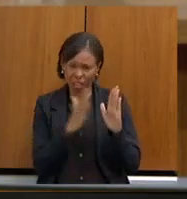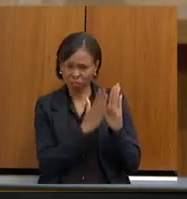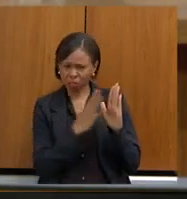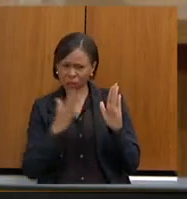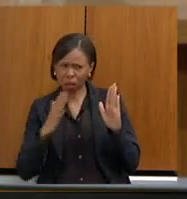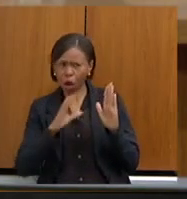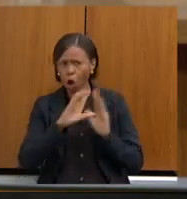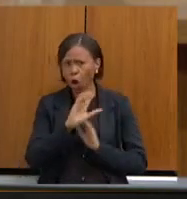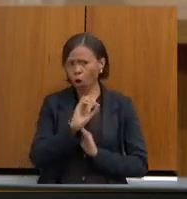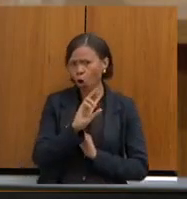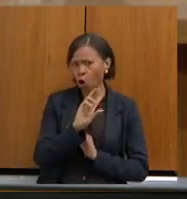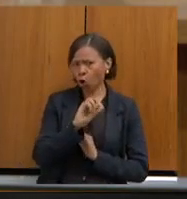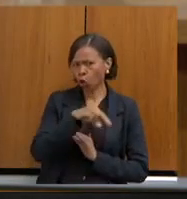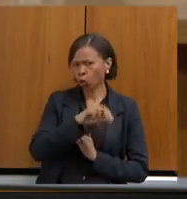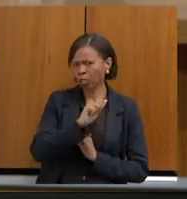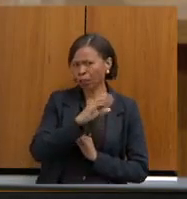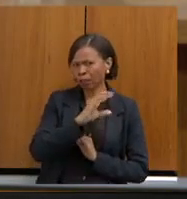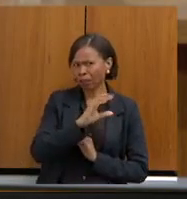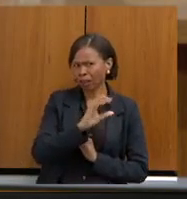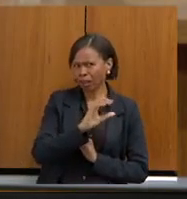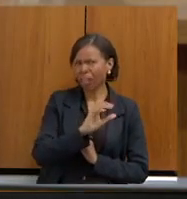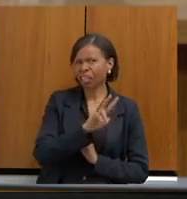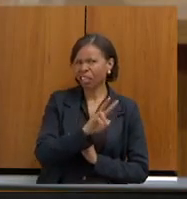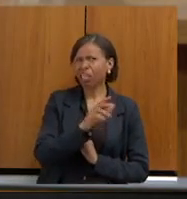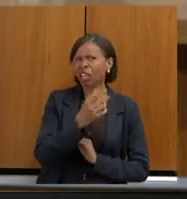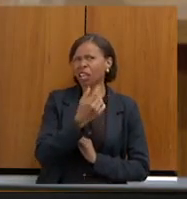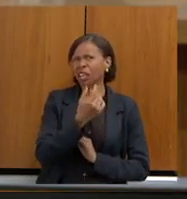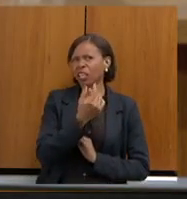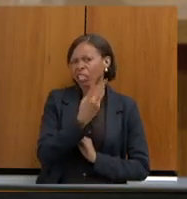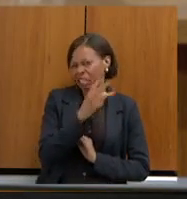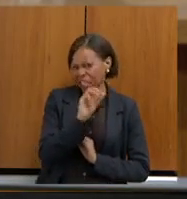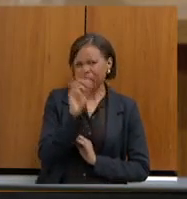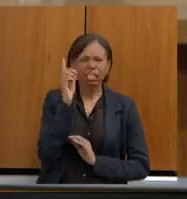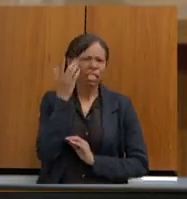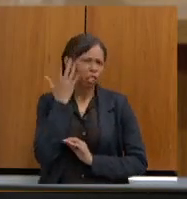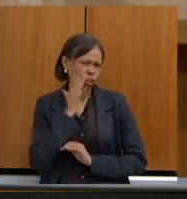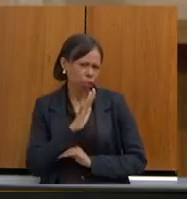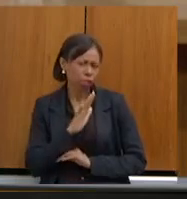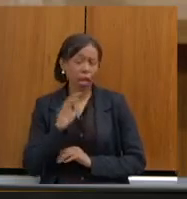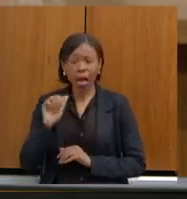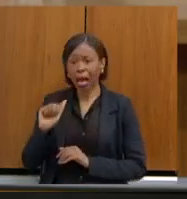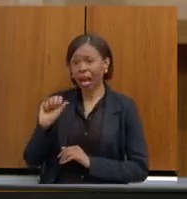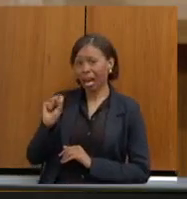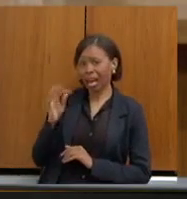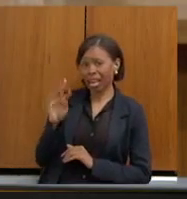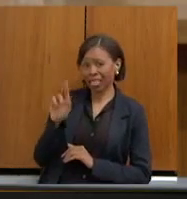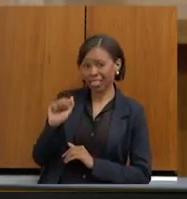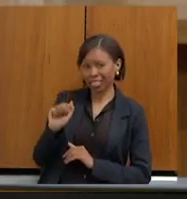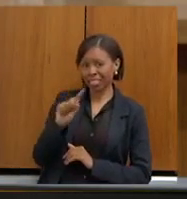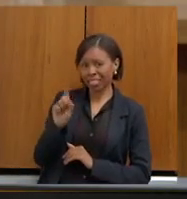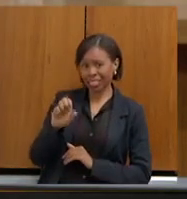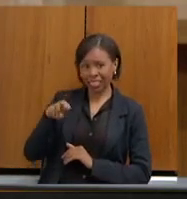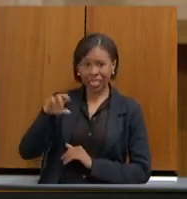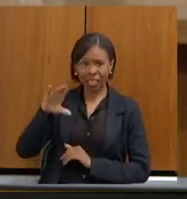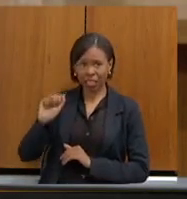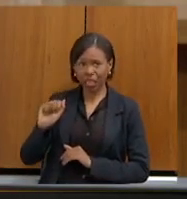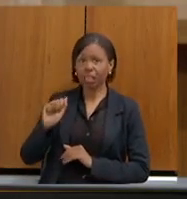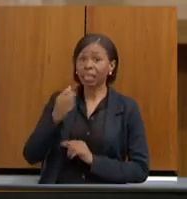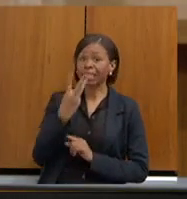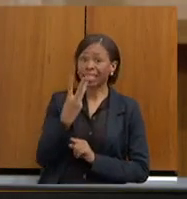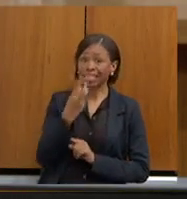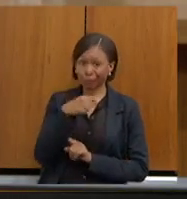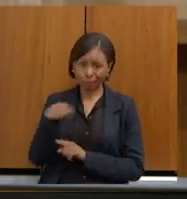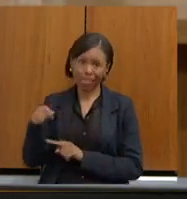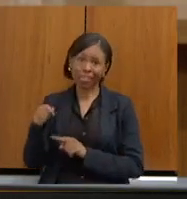Novato e 30 dias de intervalo entre a primeira EA segunda Astra zeneca três meses de intervalo entre a primeira EA segunda mas a